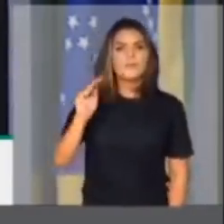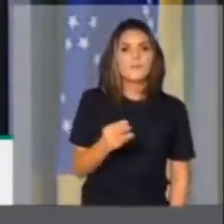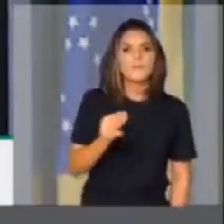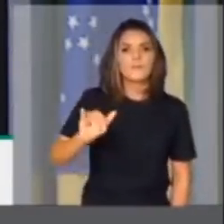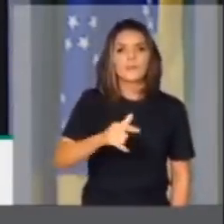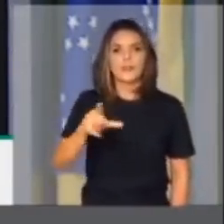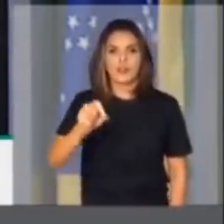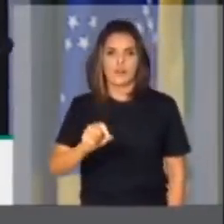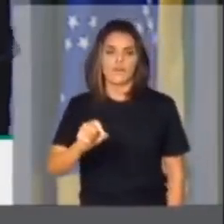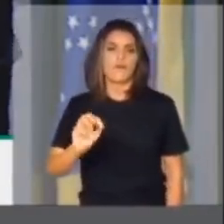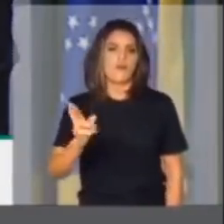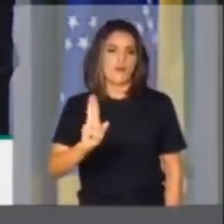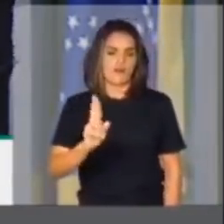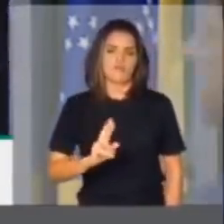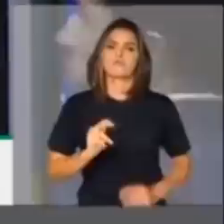R$78 milhões.